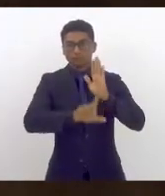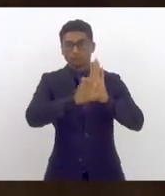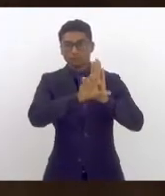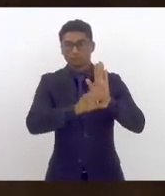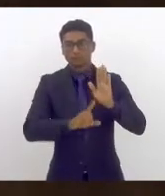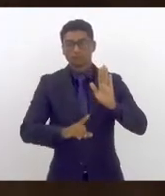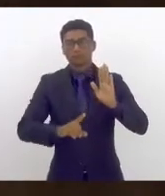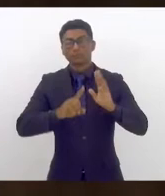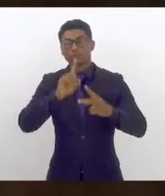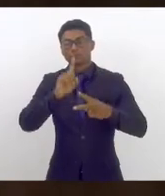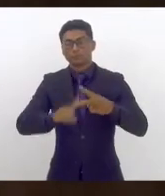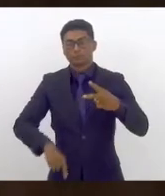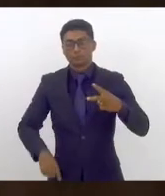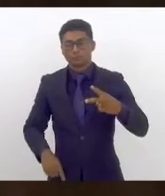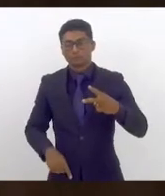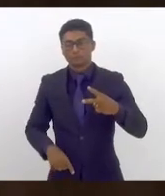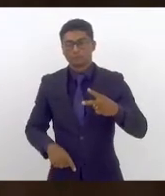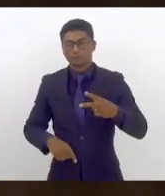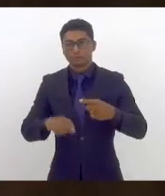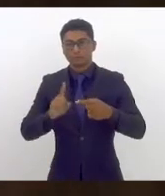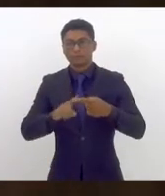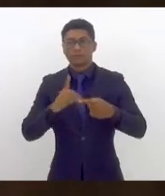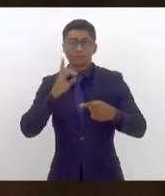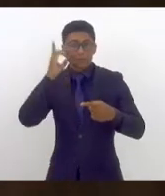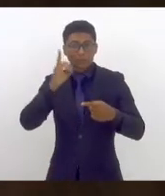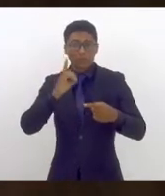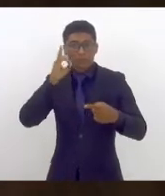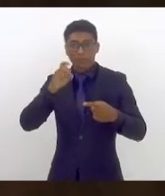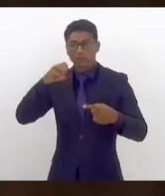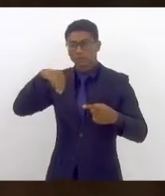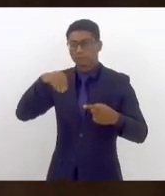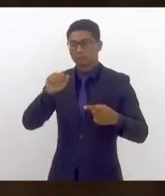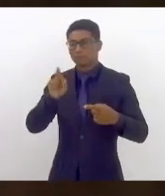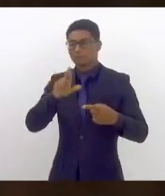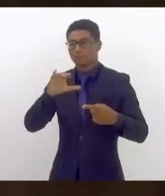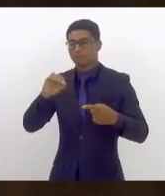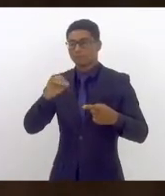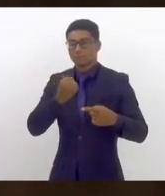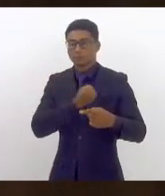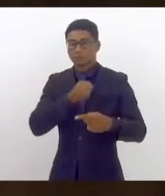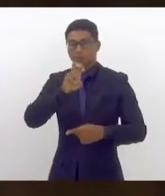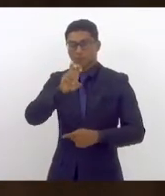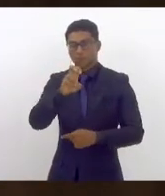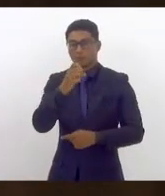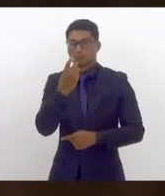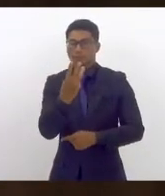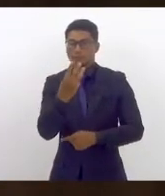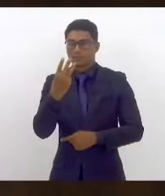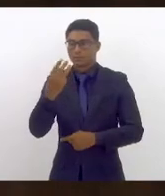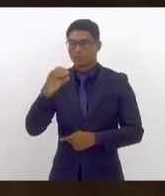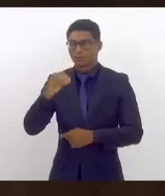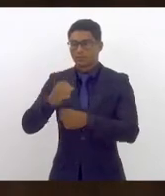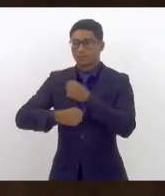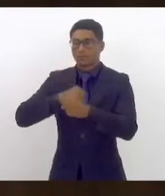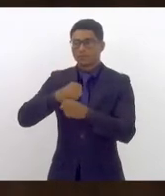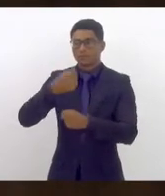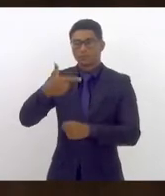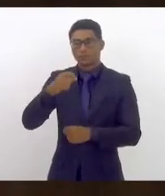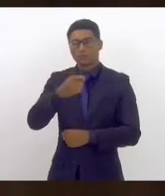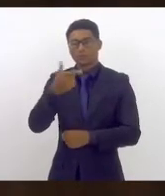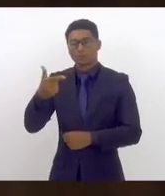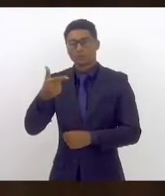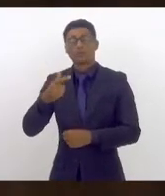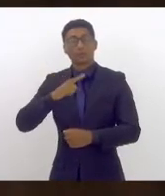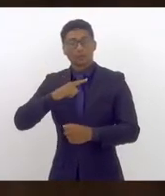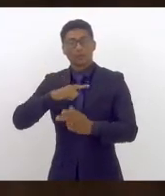um do deputado Márcio Gualberto 5.330 de 22 que dispõe sobre